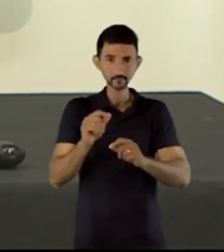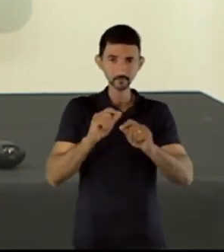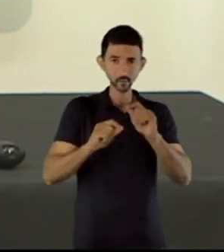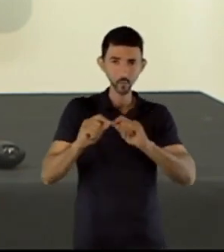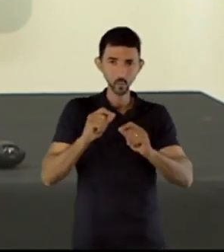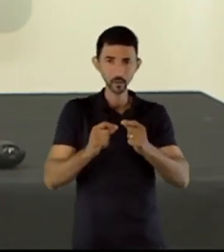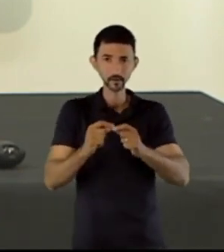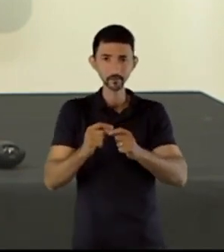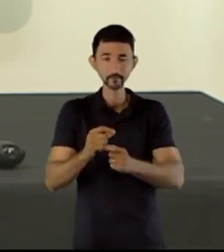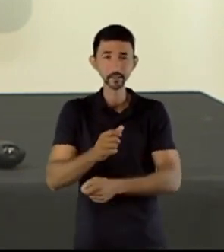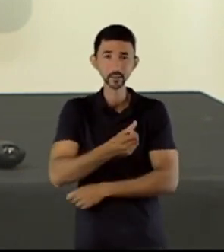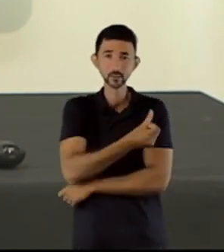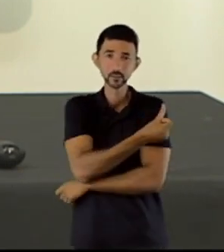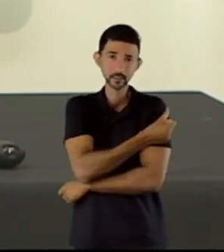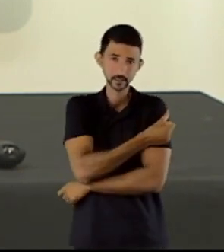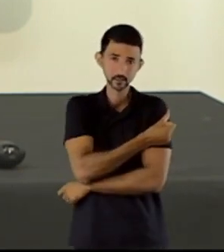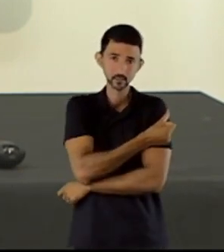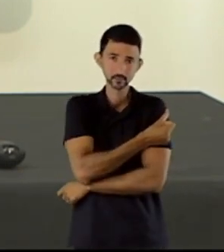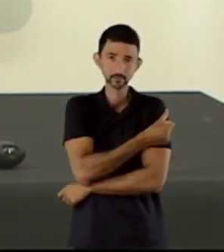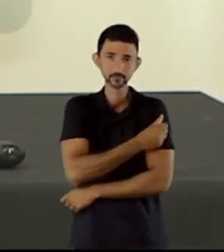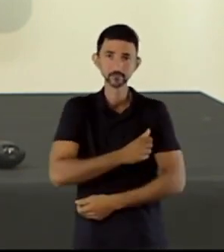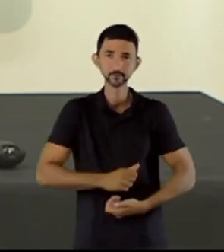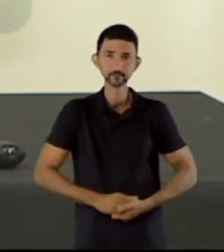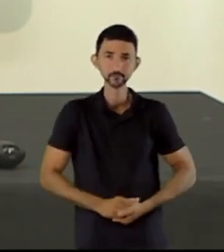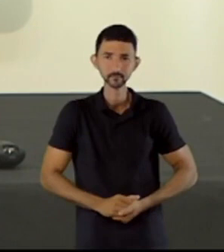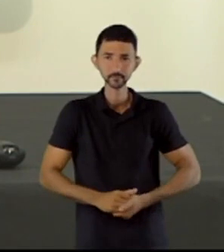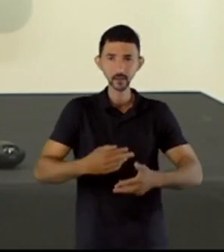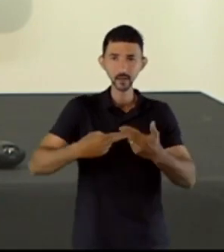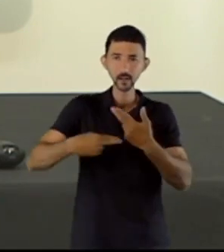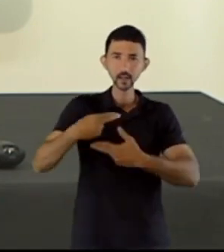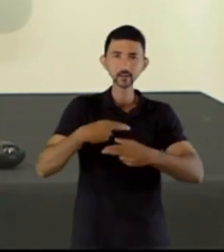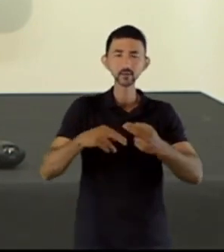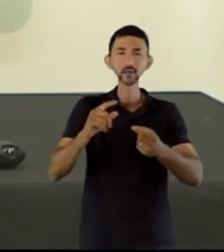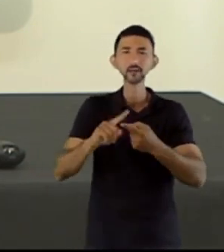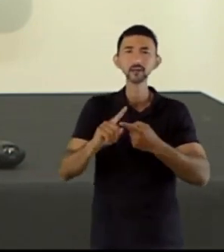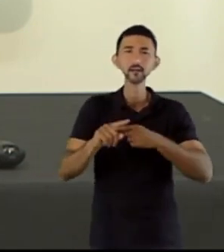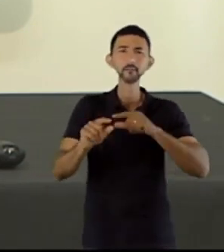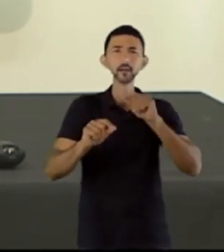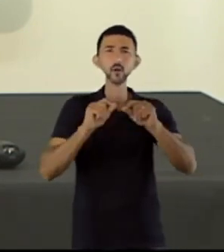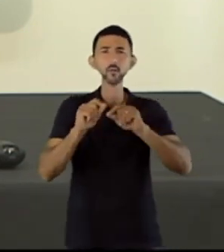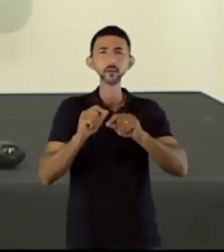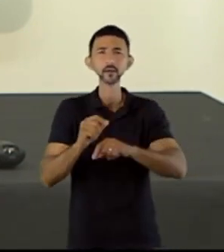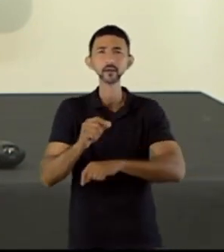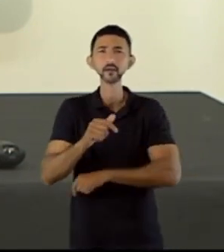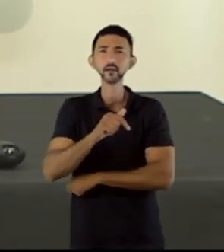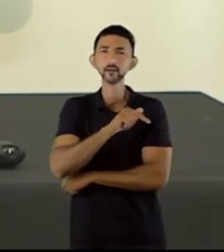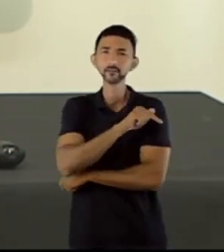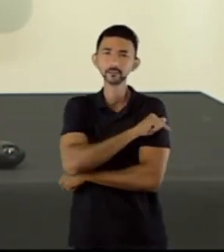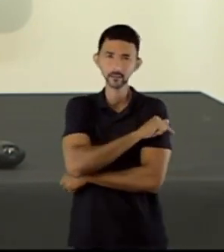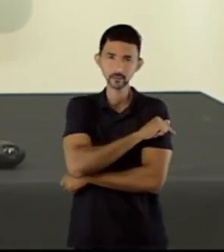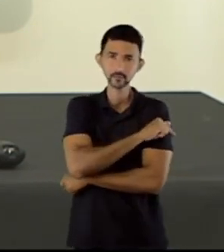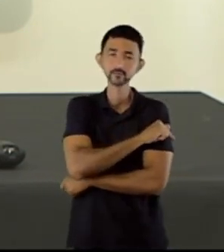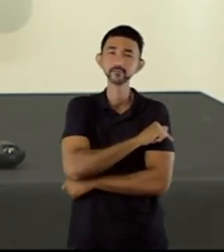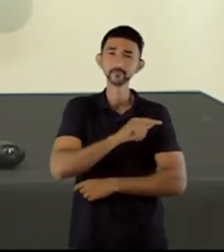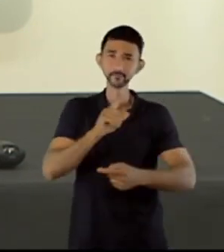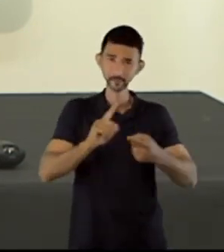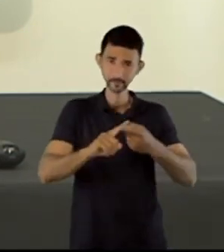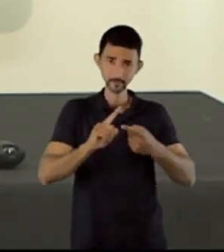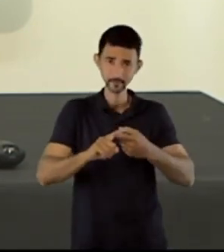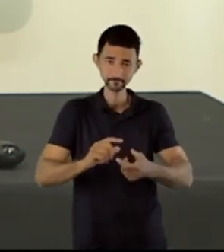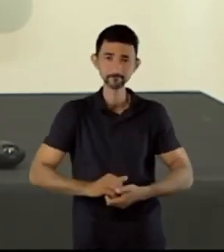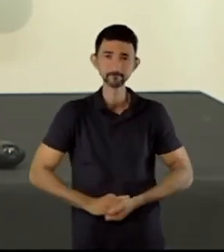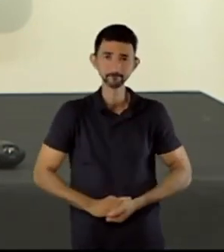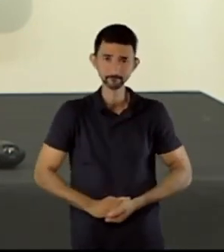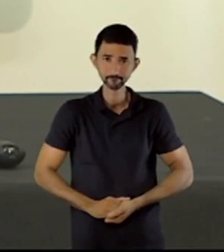habilidade para o 6º ano do ensino fundamental, que está relacionada também ao 7º ano no ciclo 3 e à